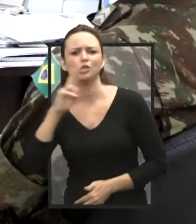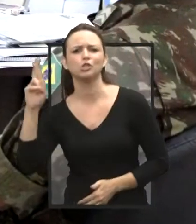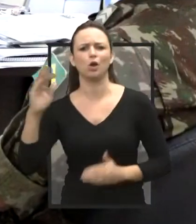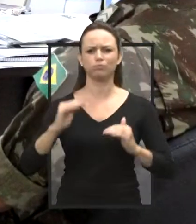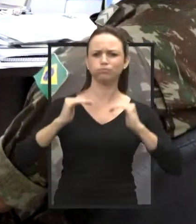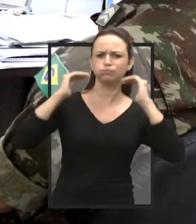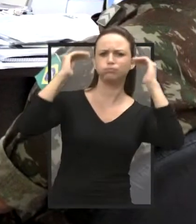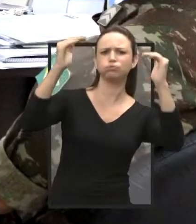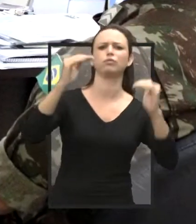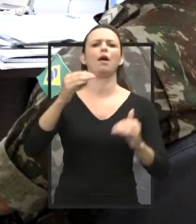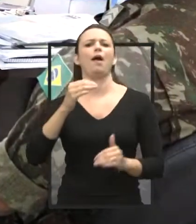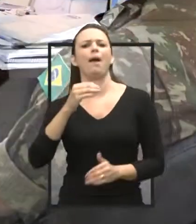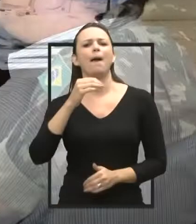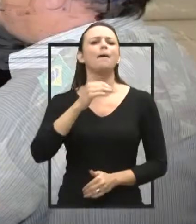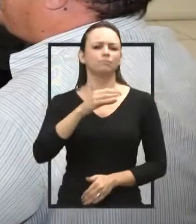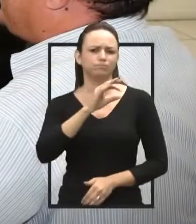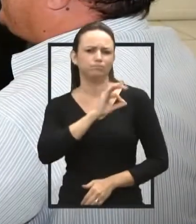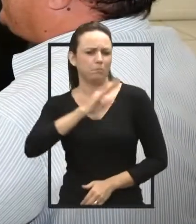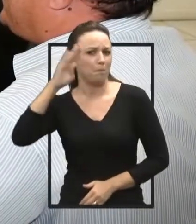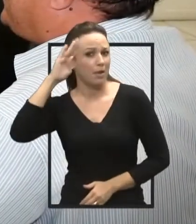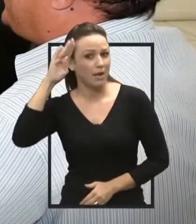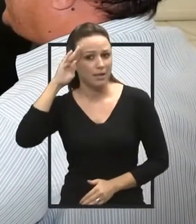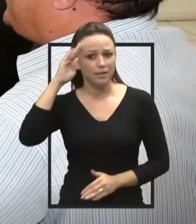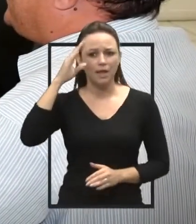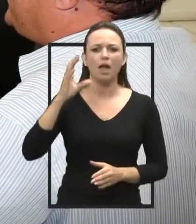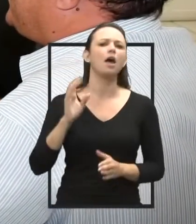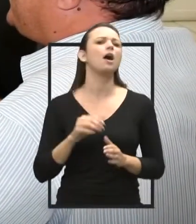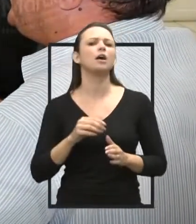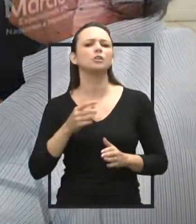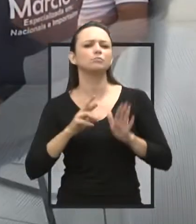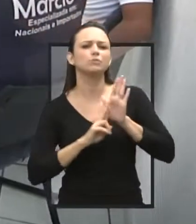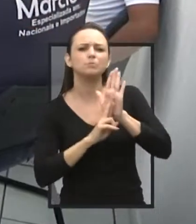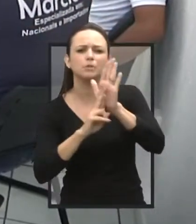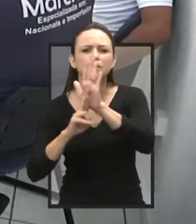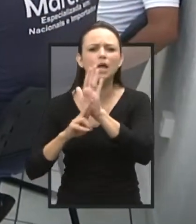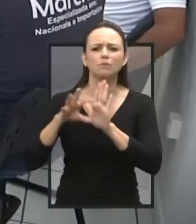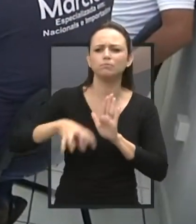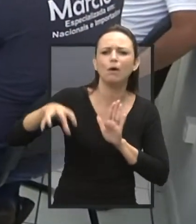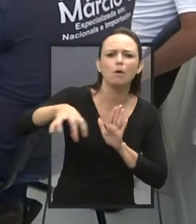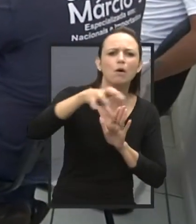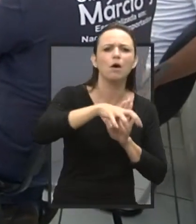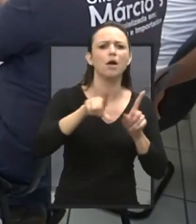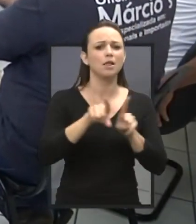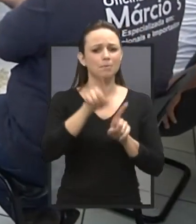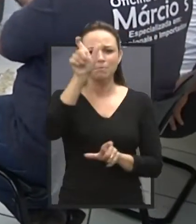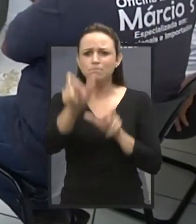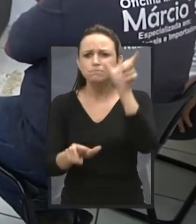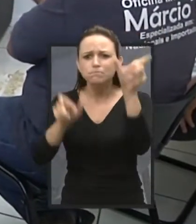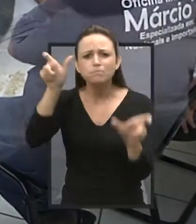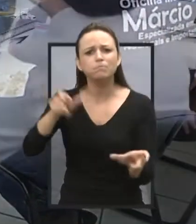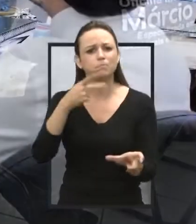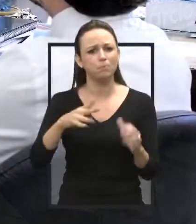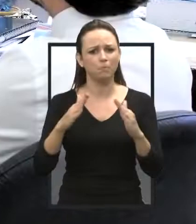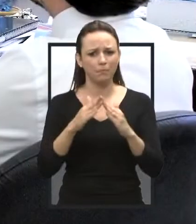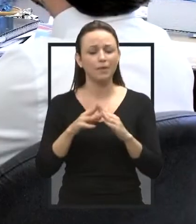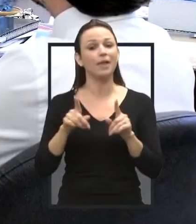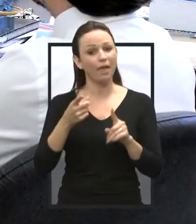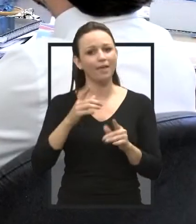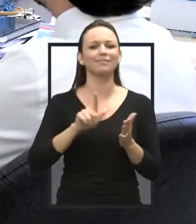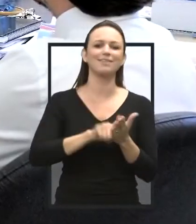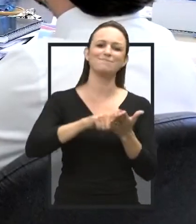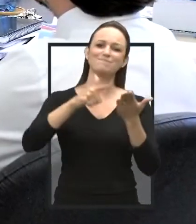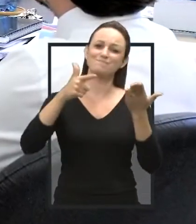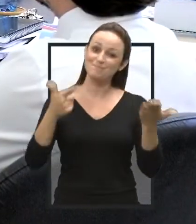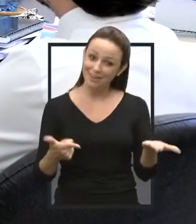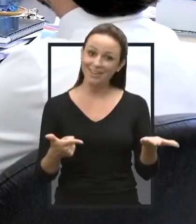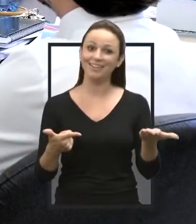municipais, militares, representantes de entidades de classe, membros da sociedade civil e, claro, a imprensa.